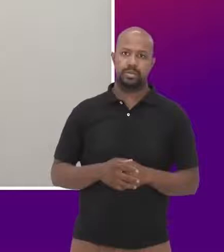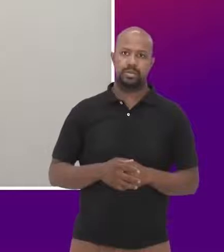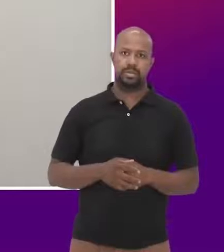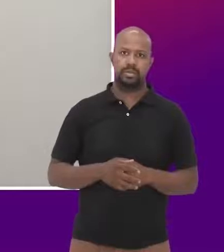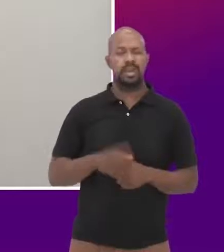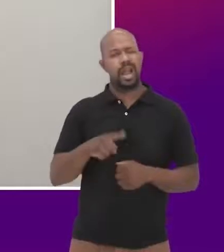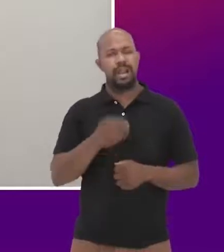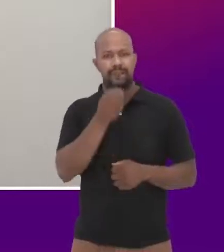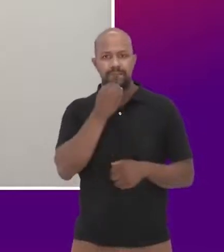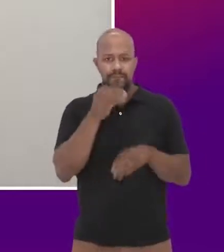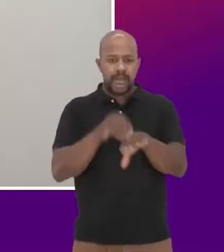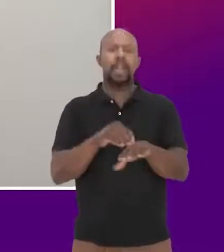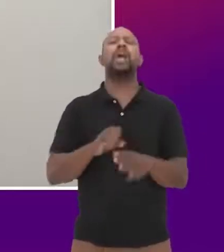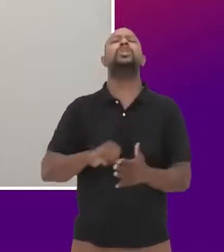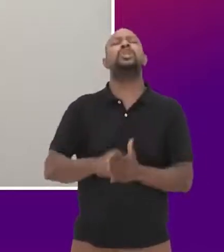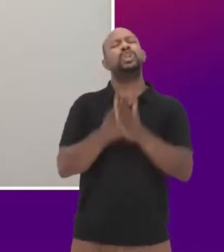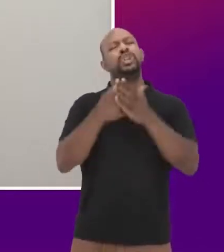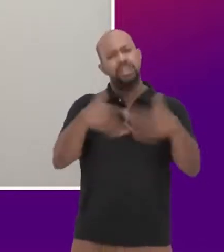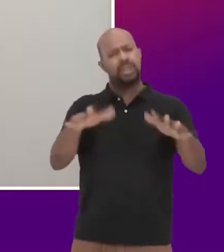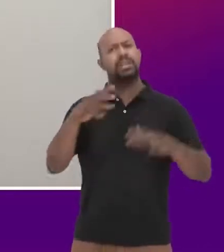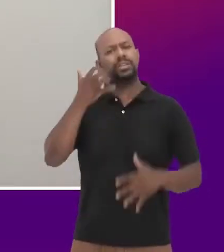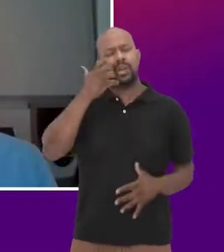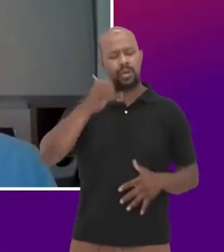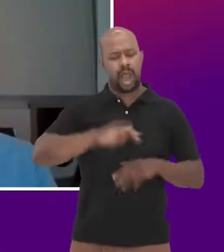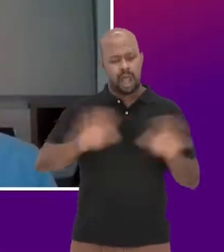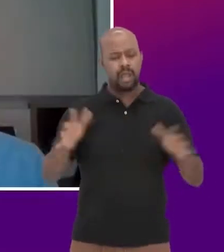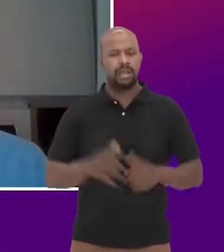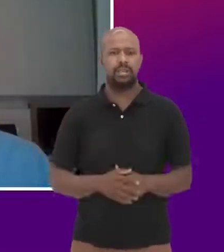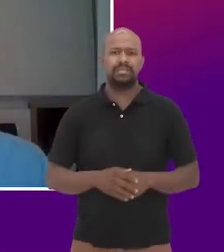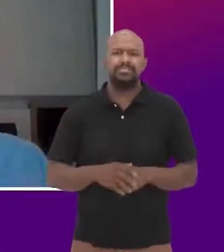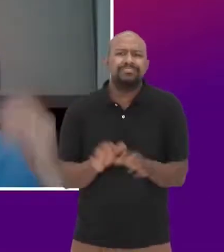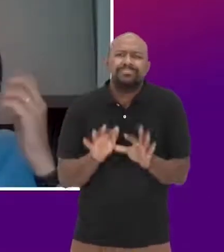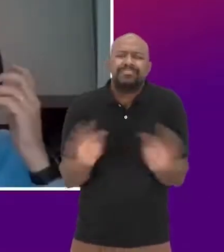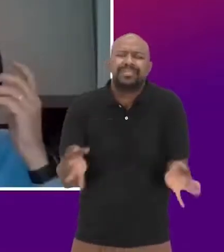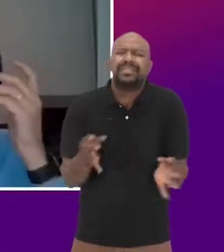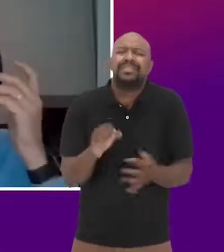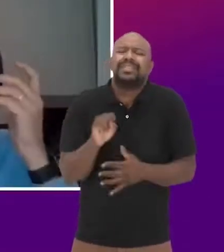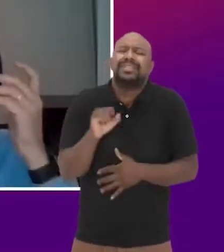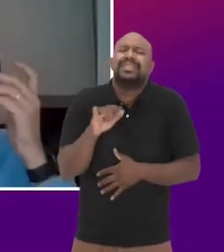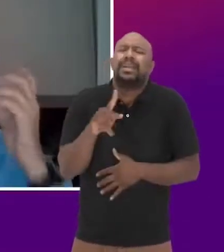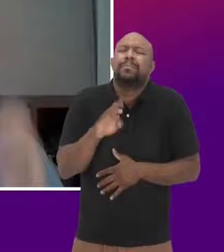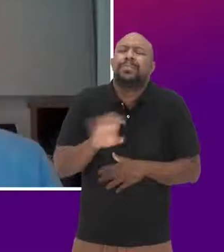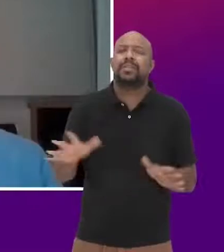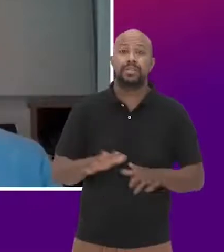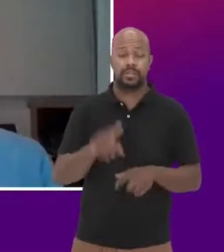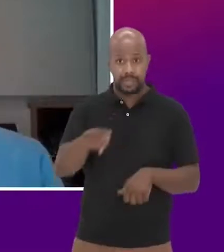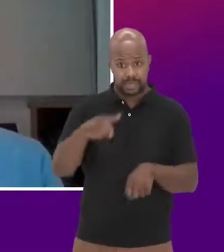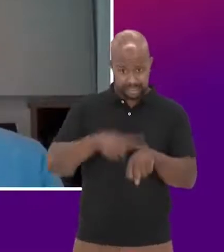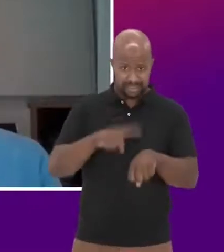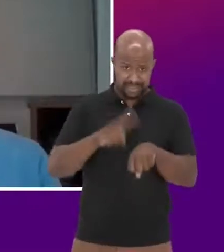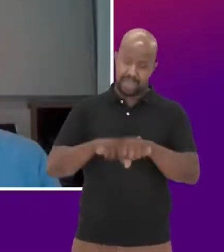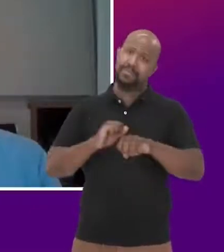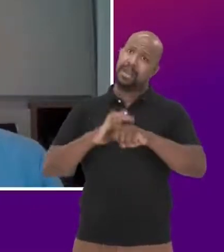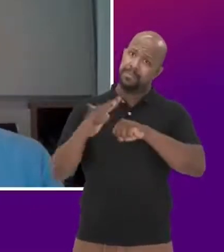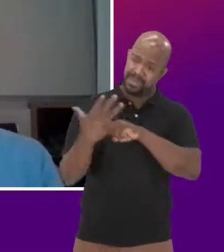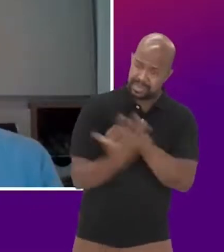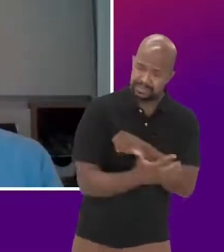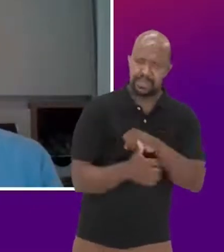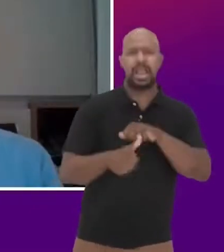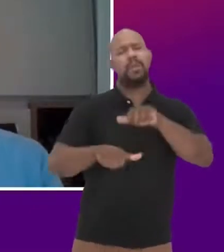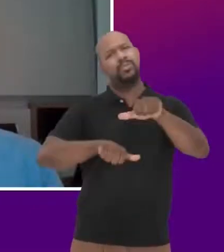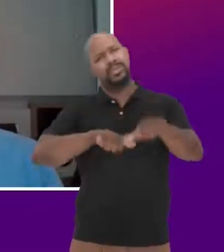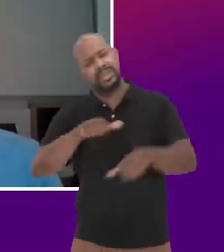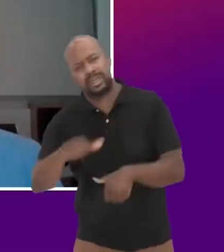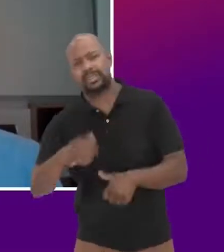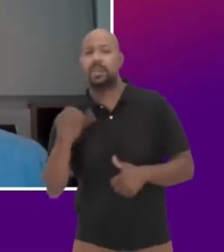Era um jeito de dizer, desliga essa bobagem. Basicamente, o que acontece nesse tempo da pandemia, com a mudança,